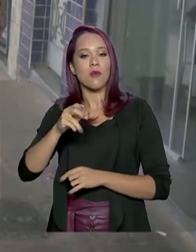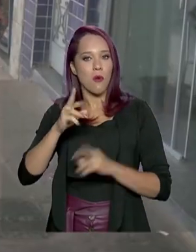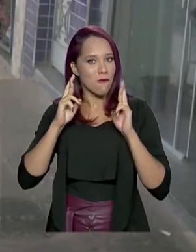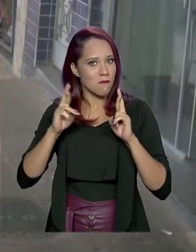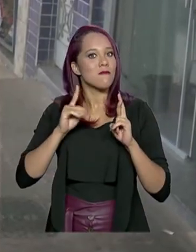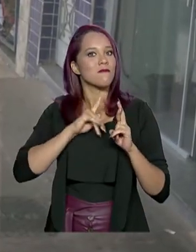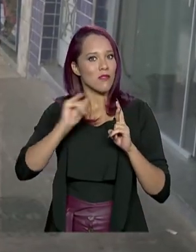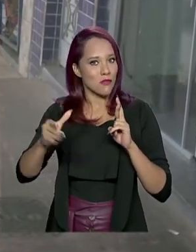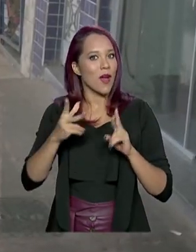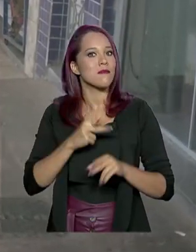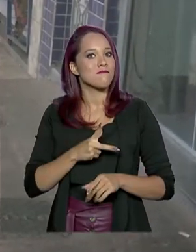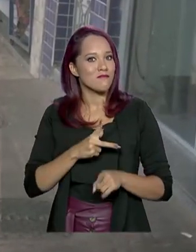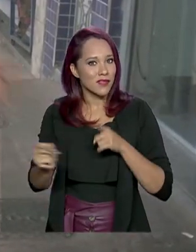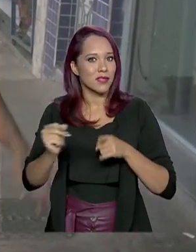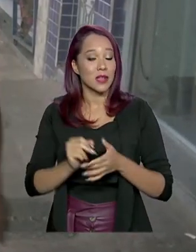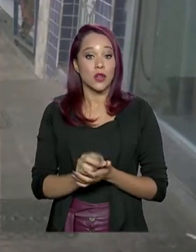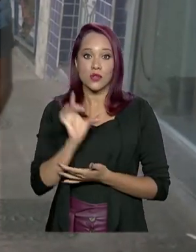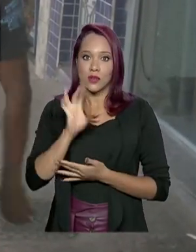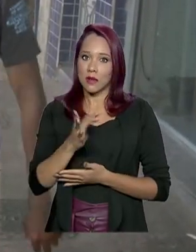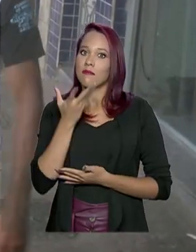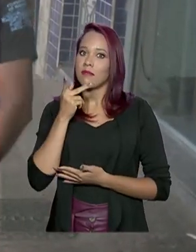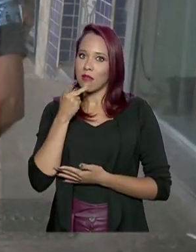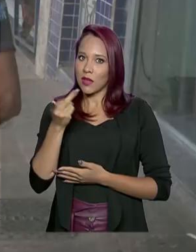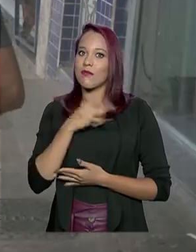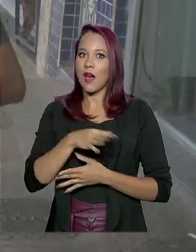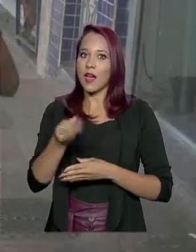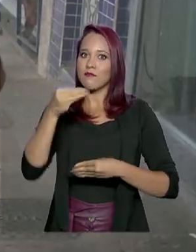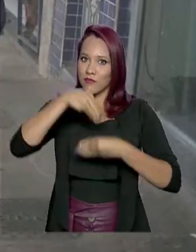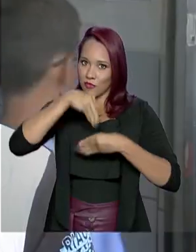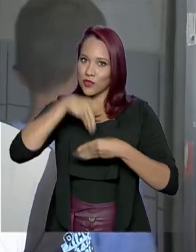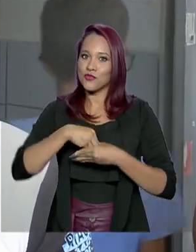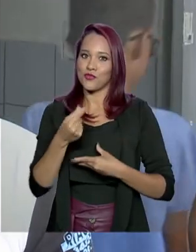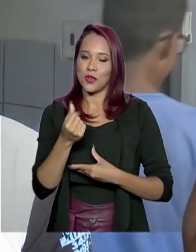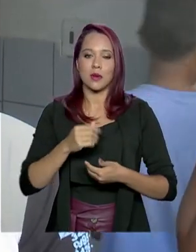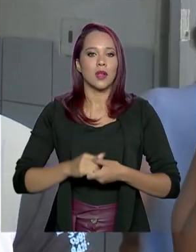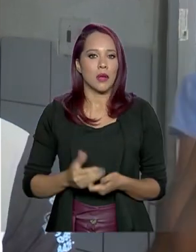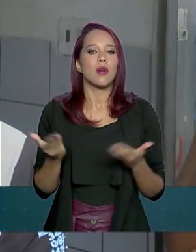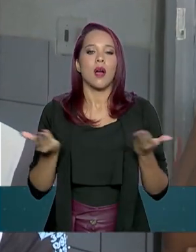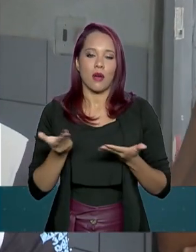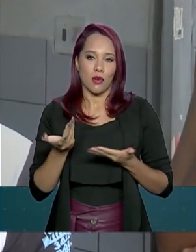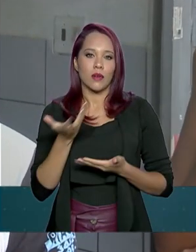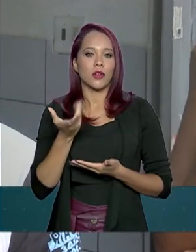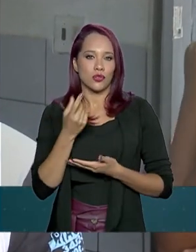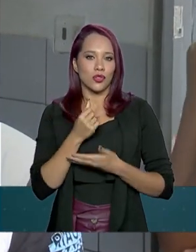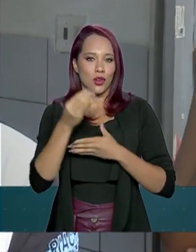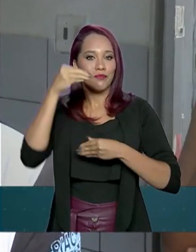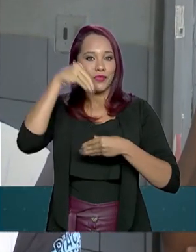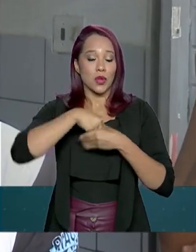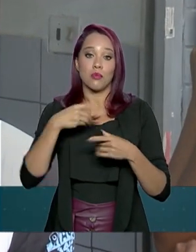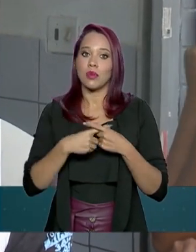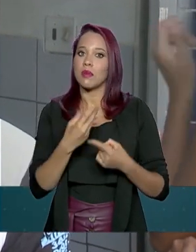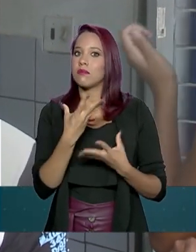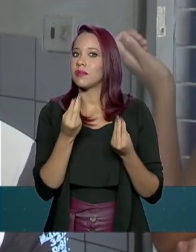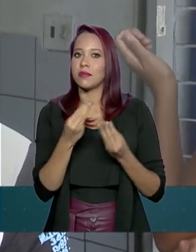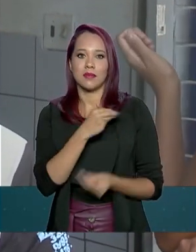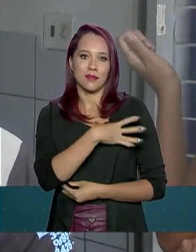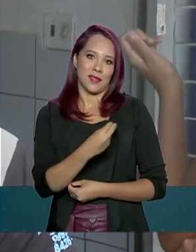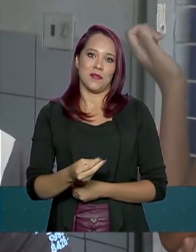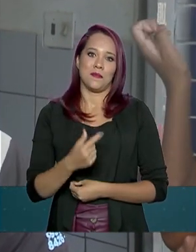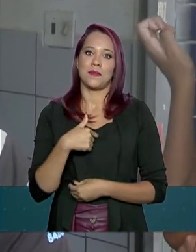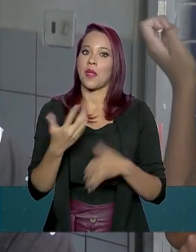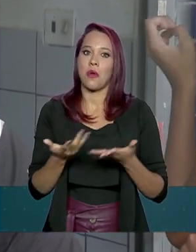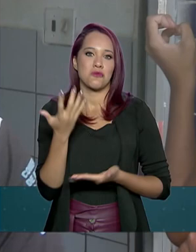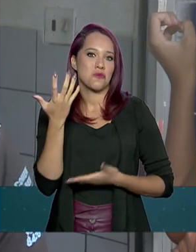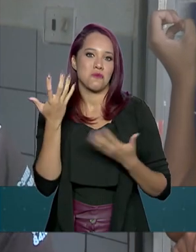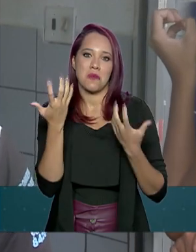prêmio mas dessa vez disse que vai investir a bolada agora eu quero aplicar porque eu tenho muitos filhos né eu não quero